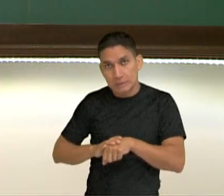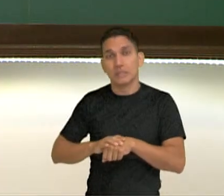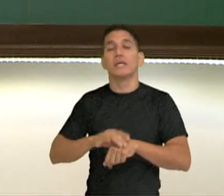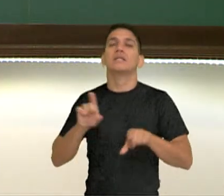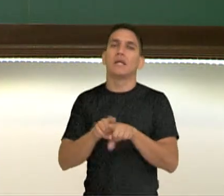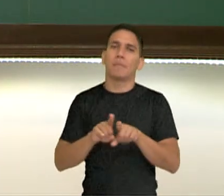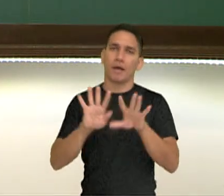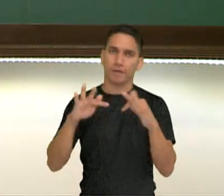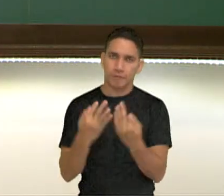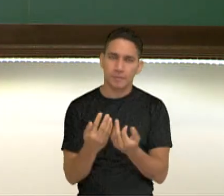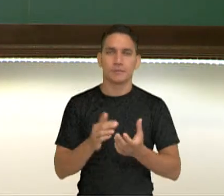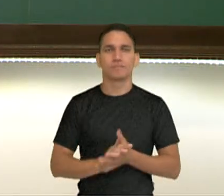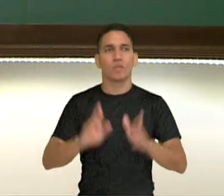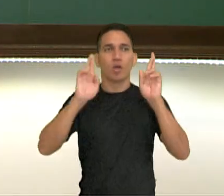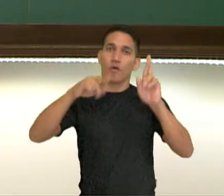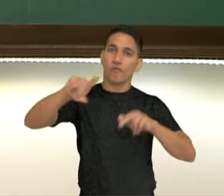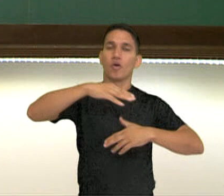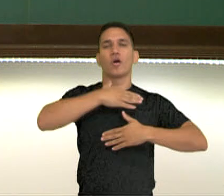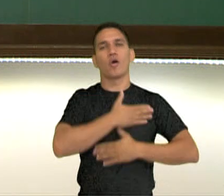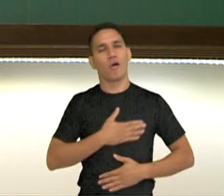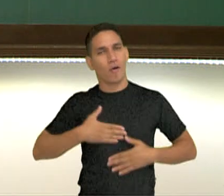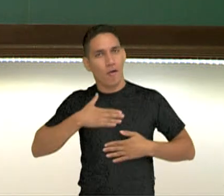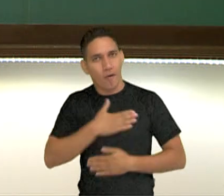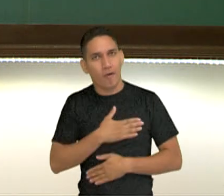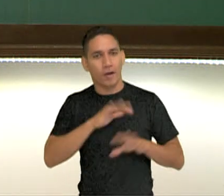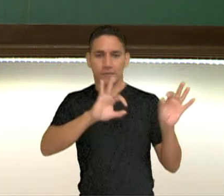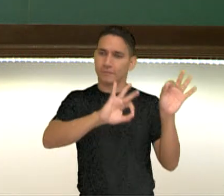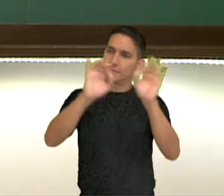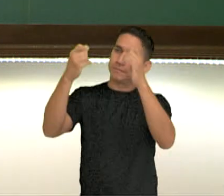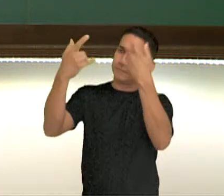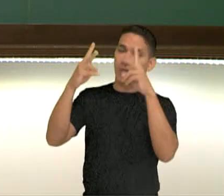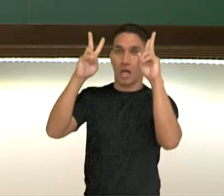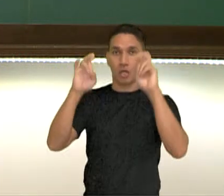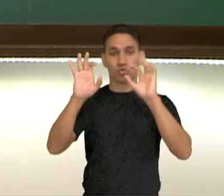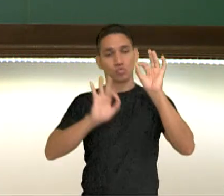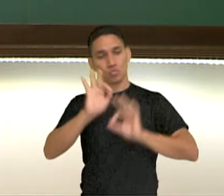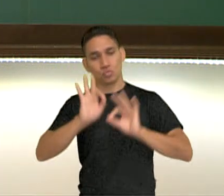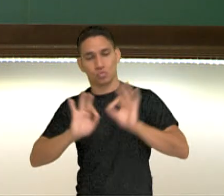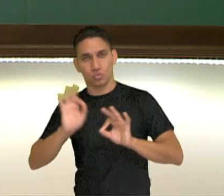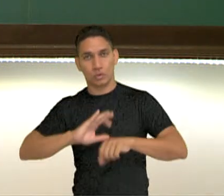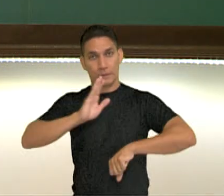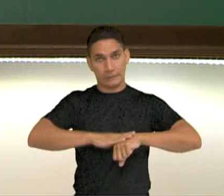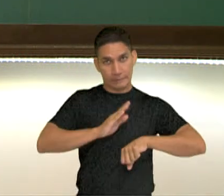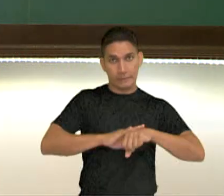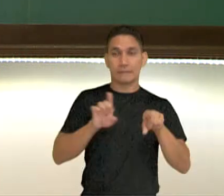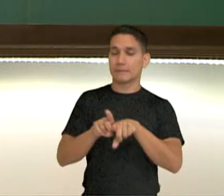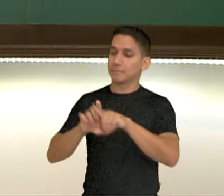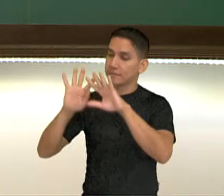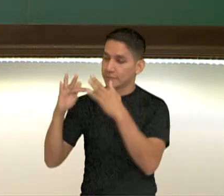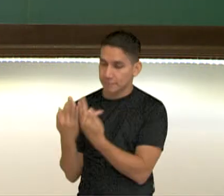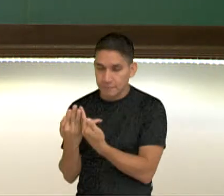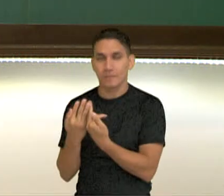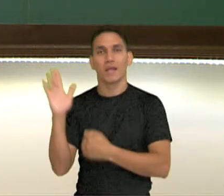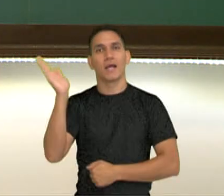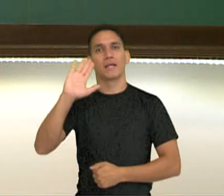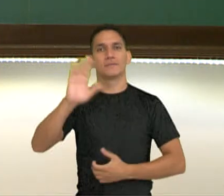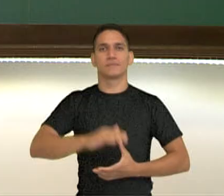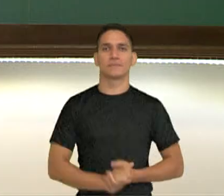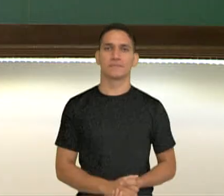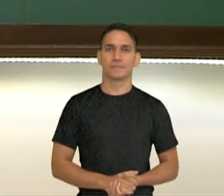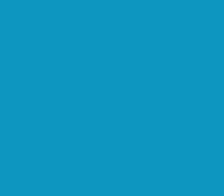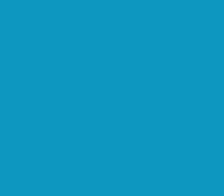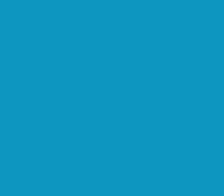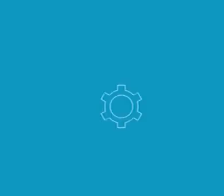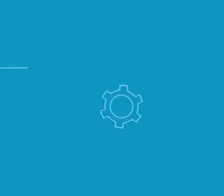família. Espero que vocês tenham gostado desse vídeo que a gente falou sobre planejamento individual e familiar e até breve.